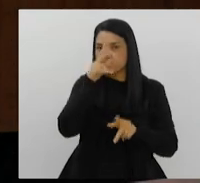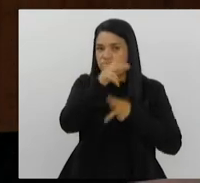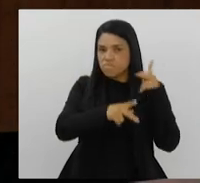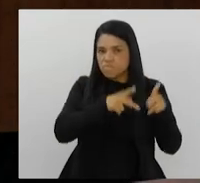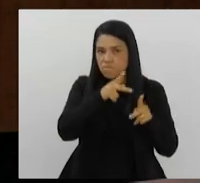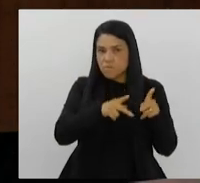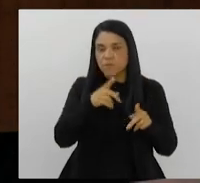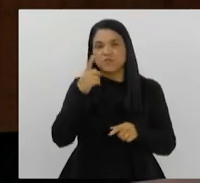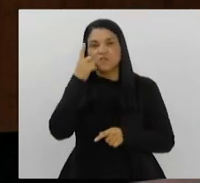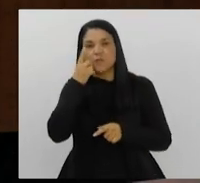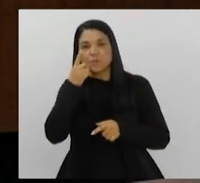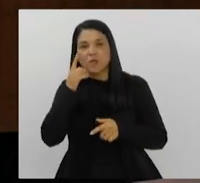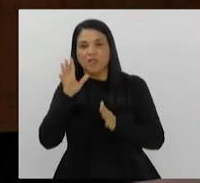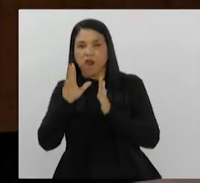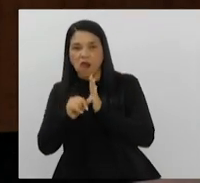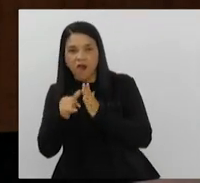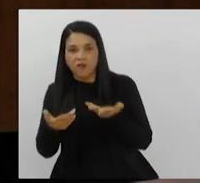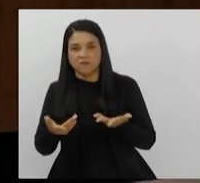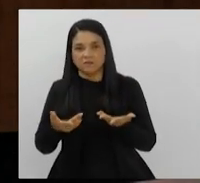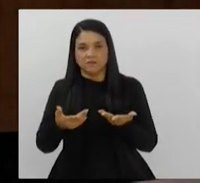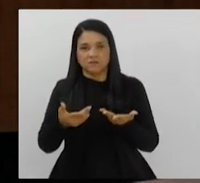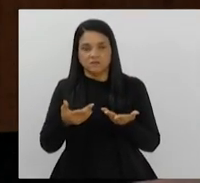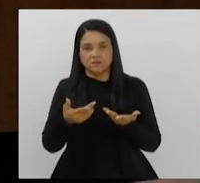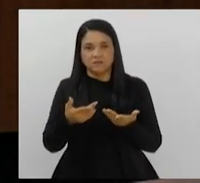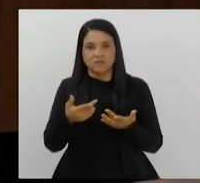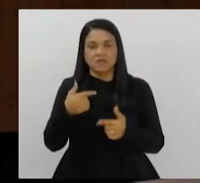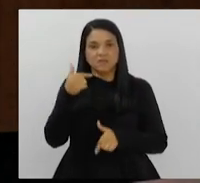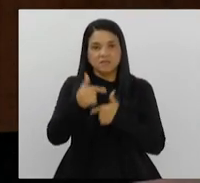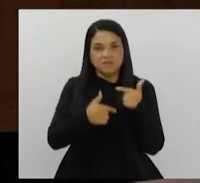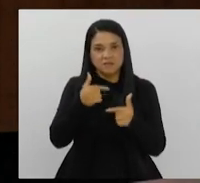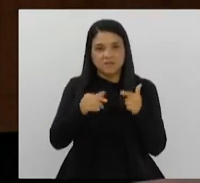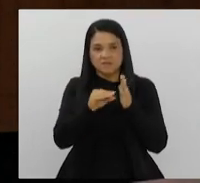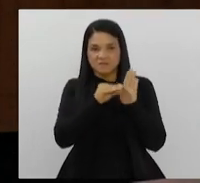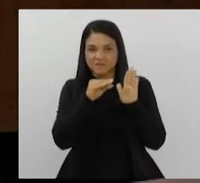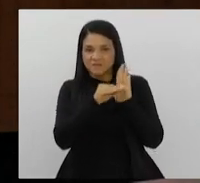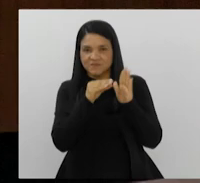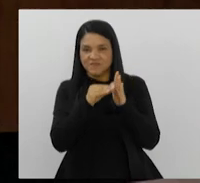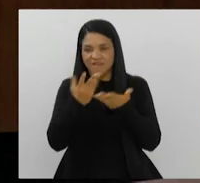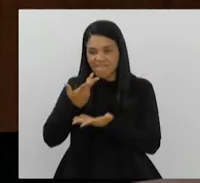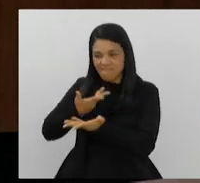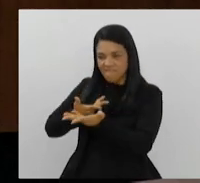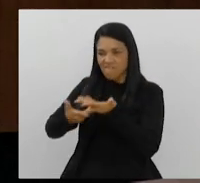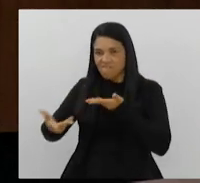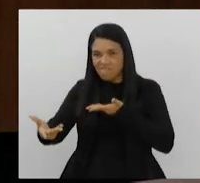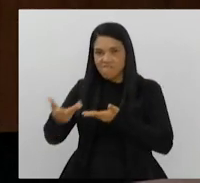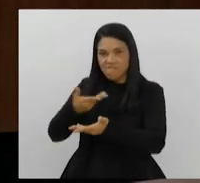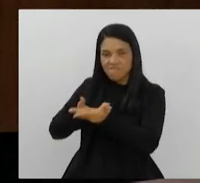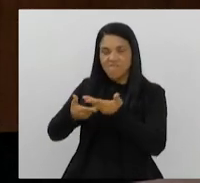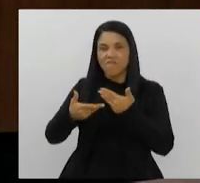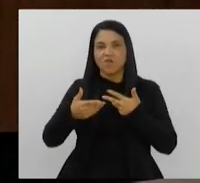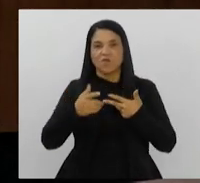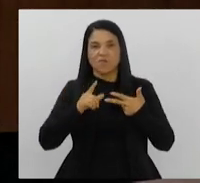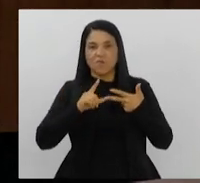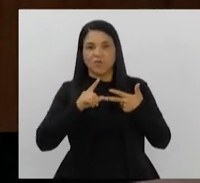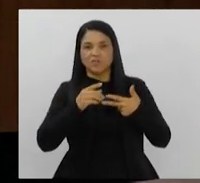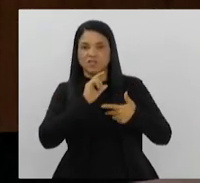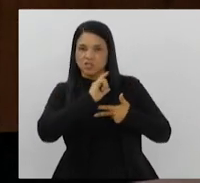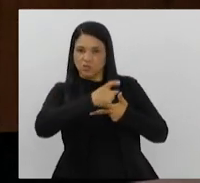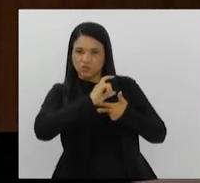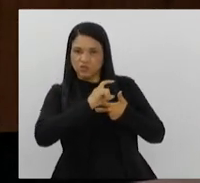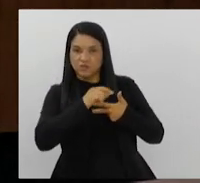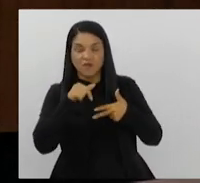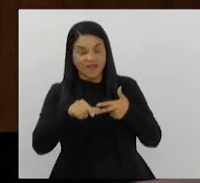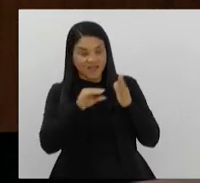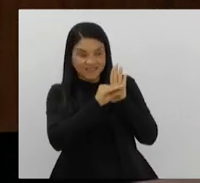que deputado é ladrão, que deputado está trabalhando com emenda através do toma lá da cá com o Poder Executivo. Quero deixar claro que essas emendas